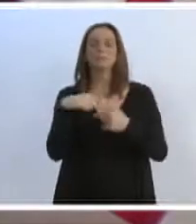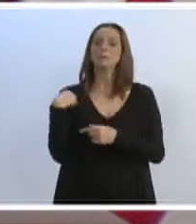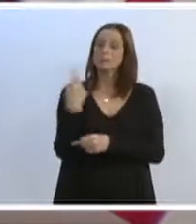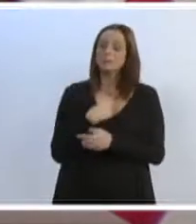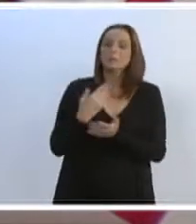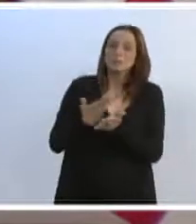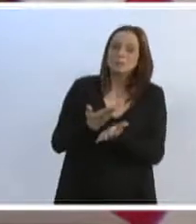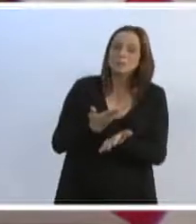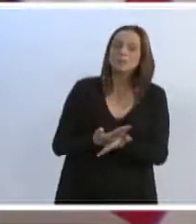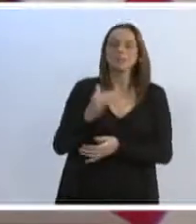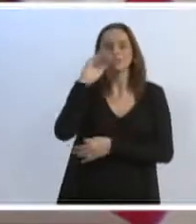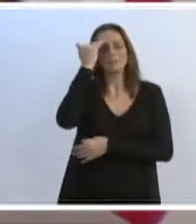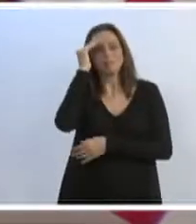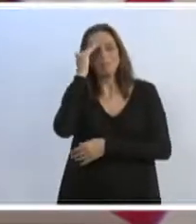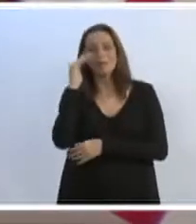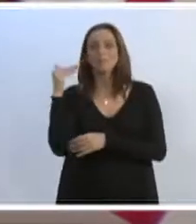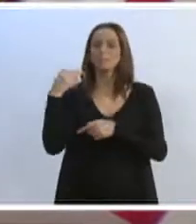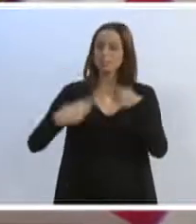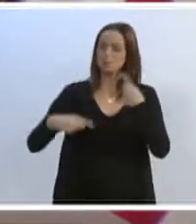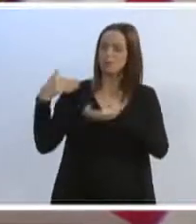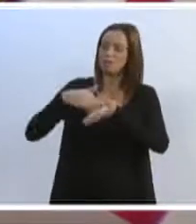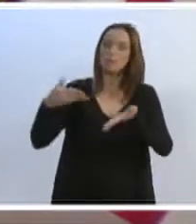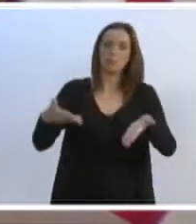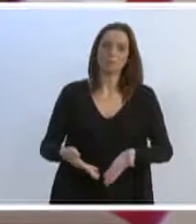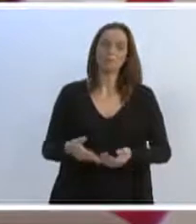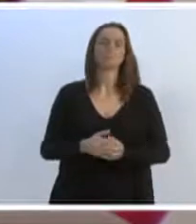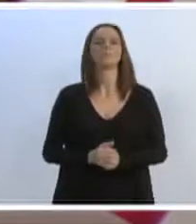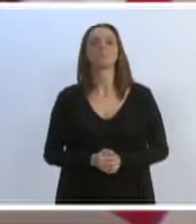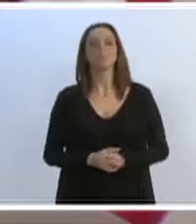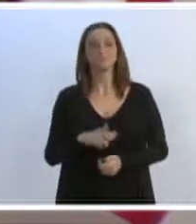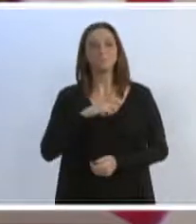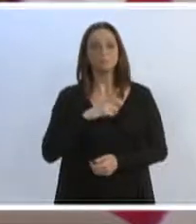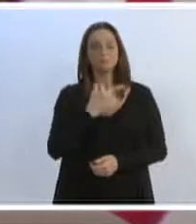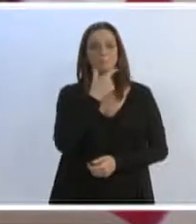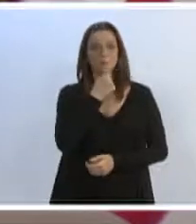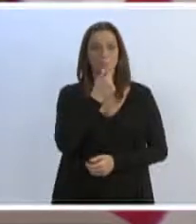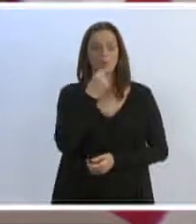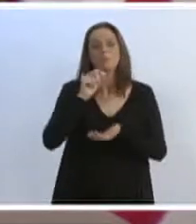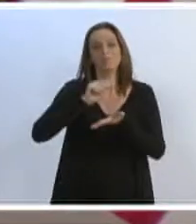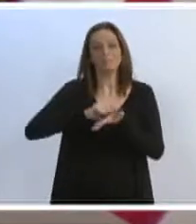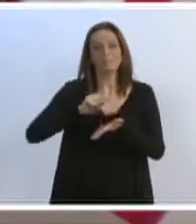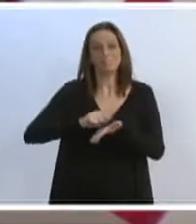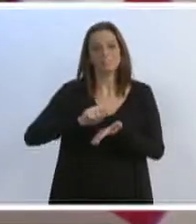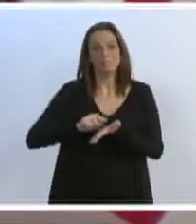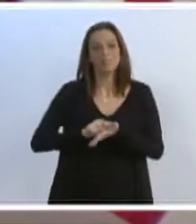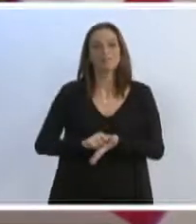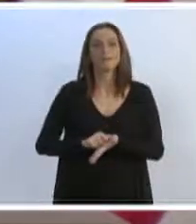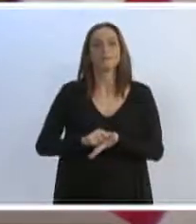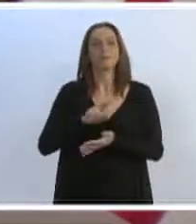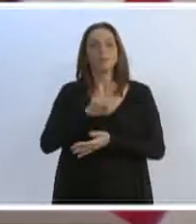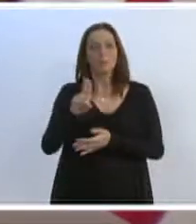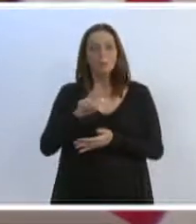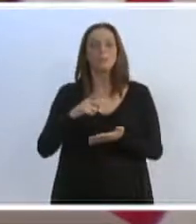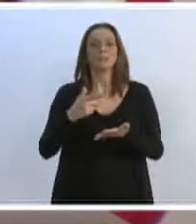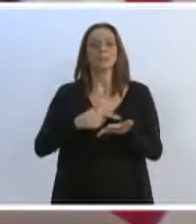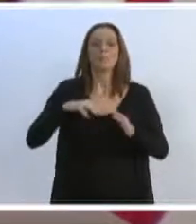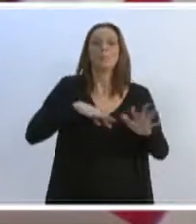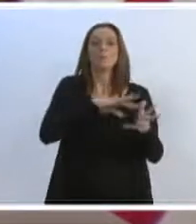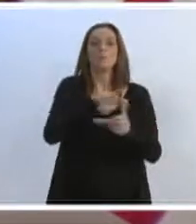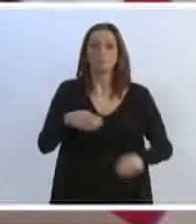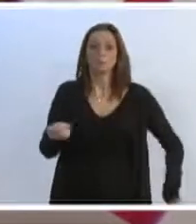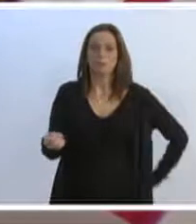Fundação Cultural, que eu era um homem do século passado. Como eu gostaria de ter conhecido o José Ferreira da Silva.